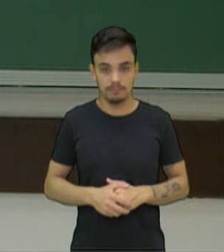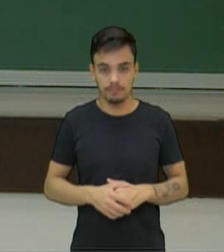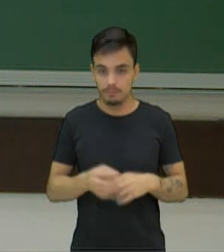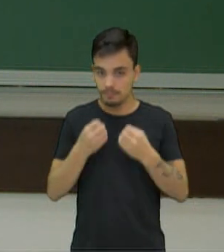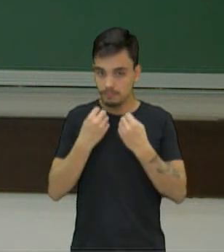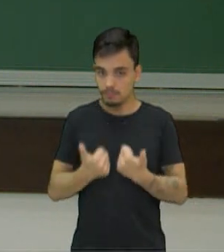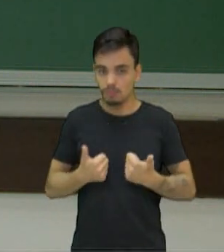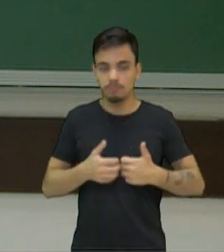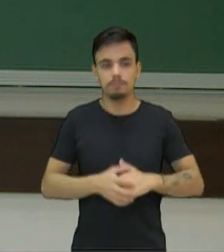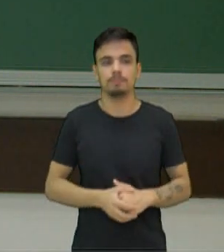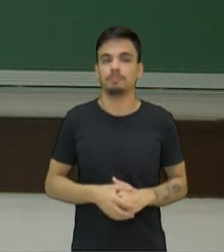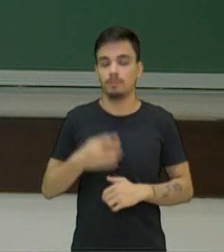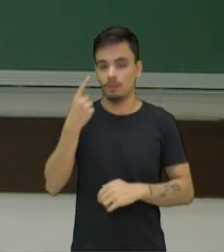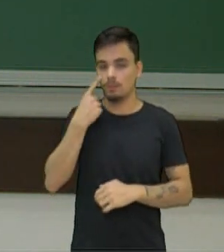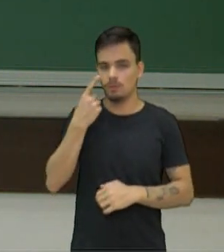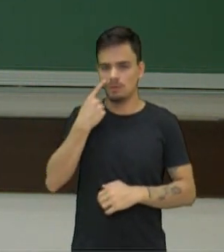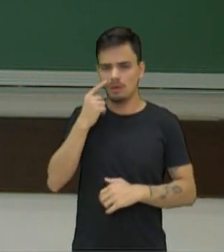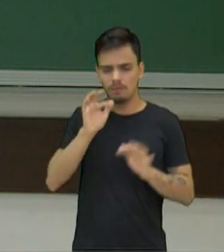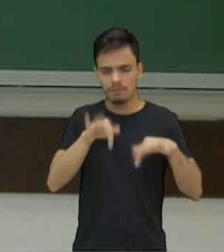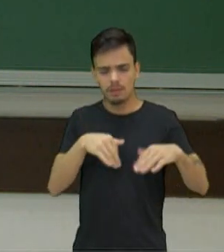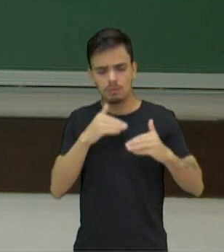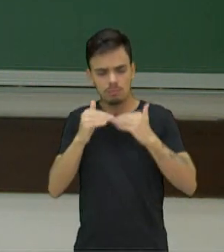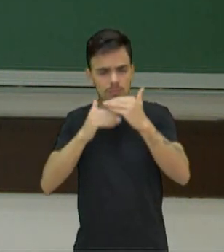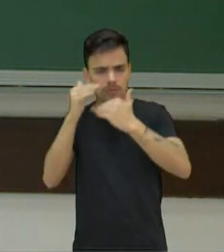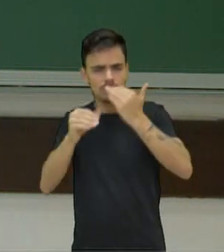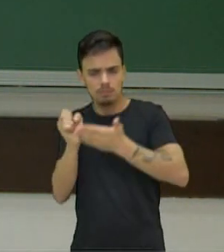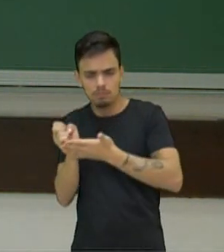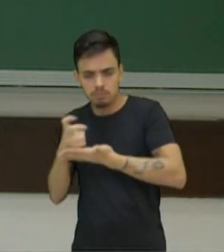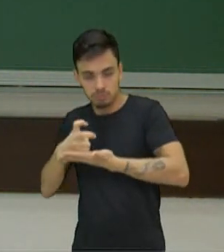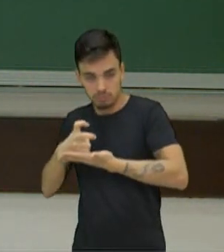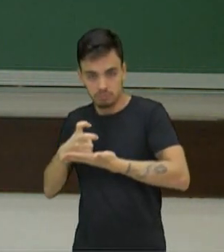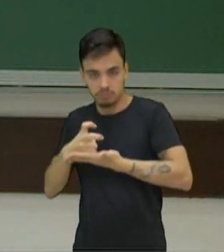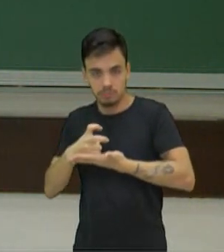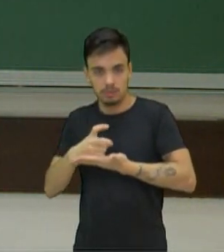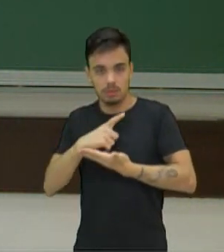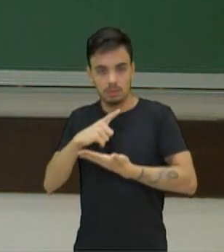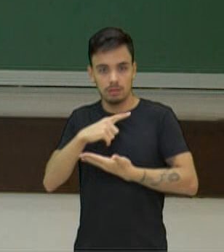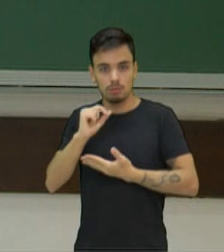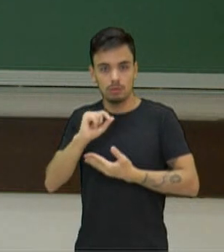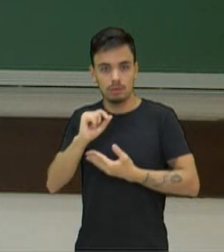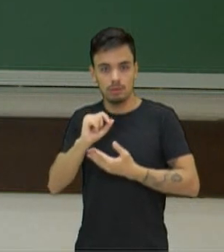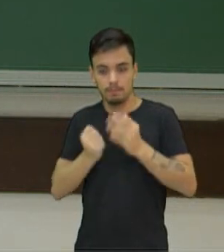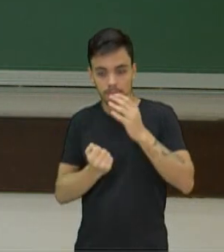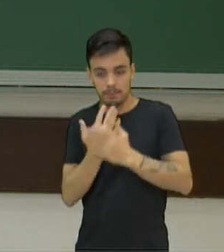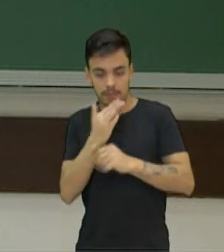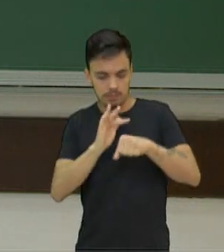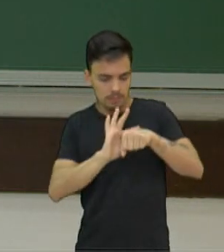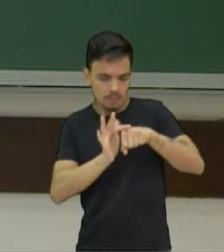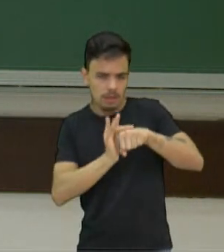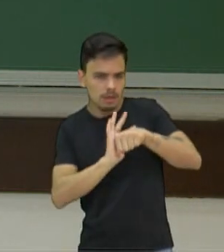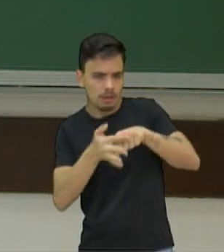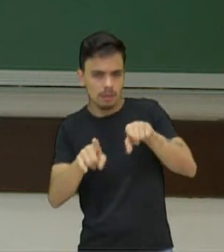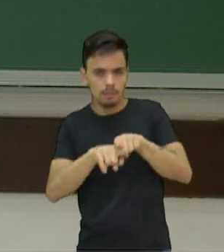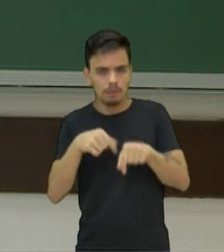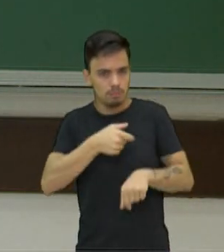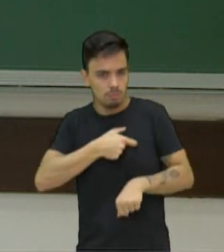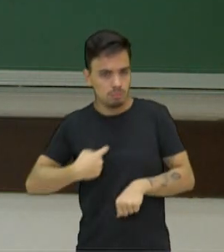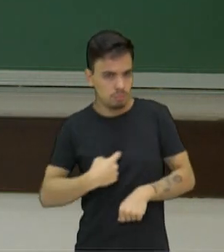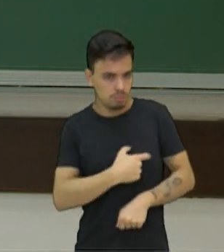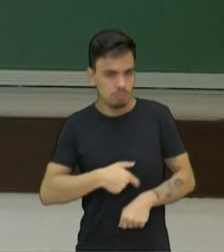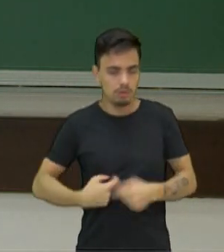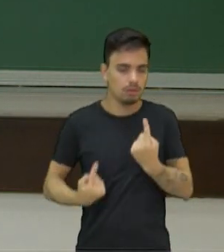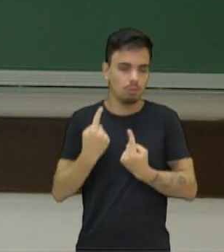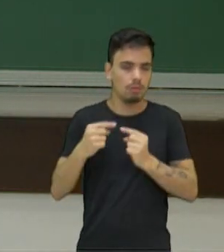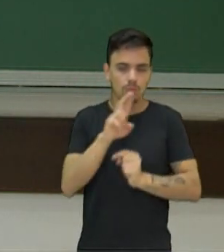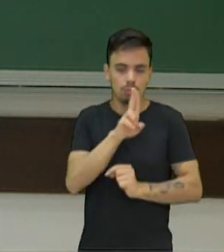Tudo bem, gente. Como falei, no final do processo do desenvolvimento embrionário, então a gente tem a formação dos tecidos e órgãos. Então, qual é essa fase?